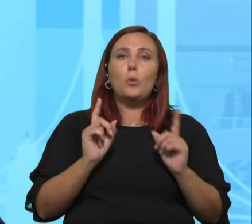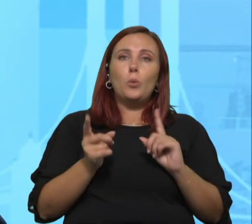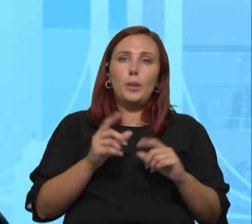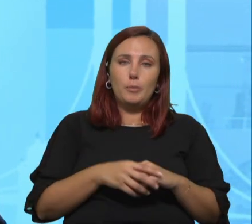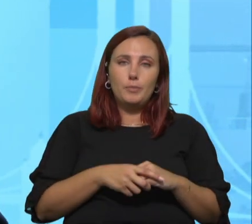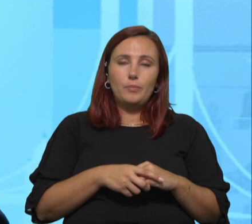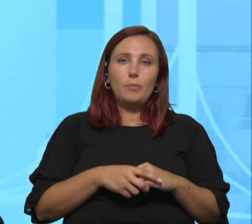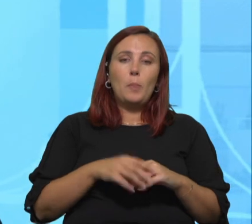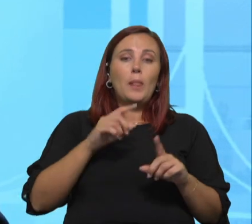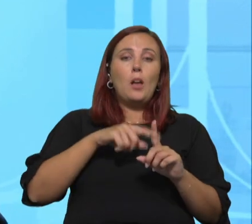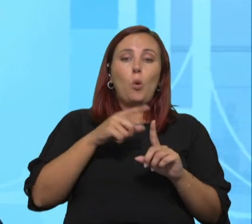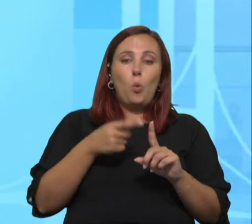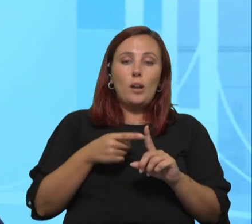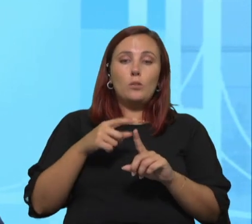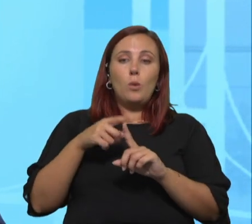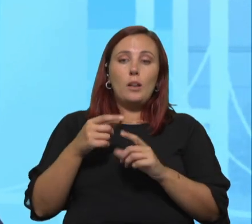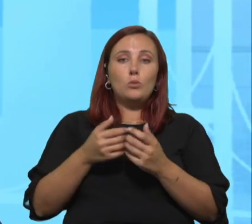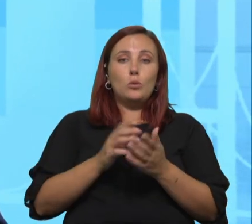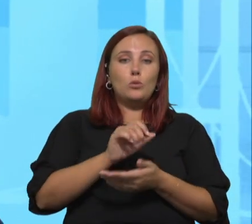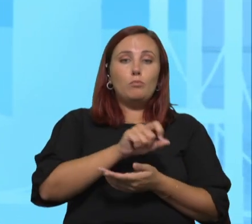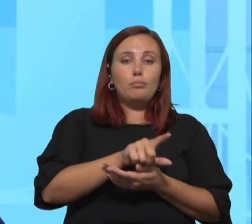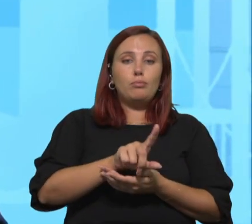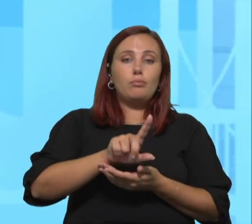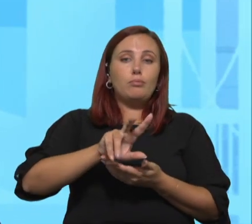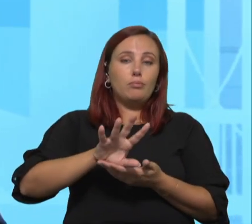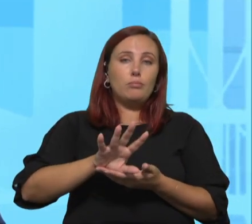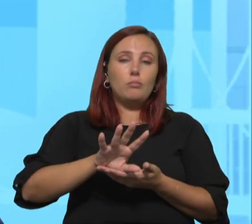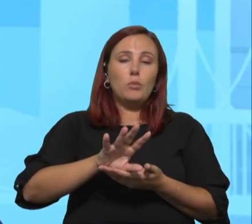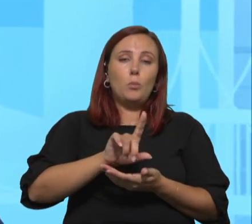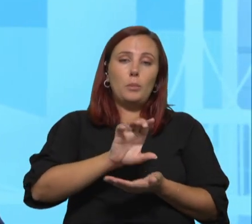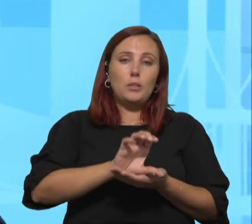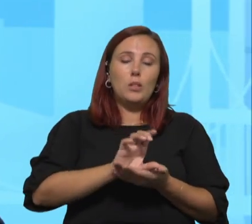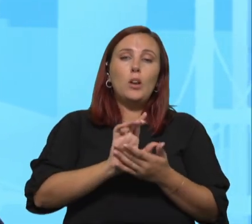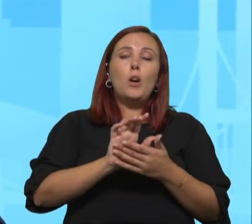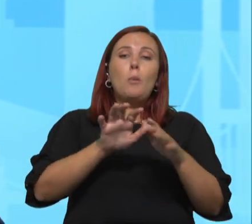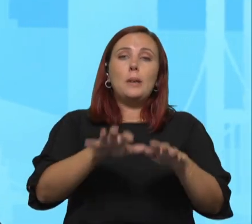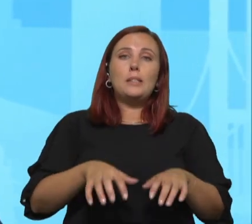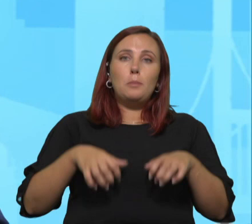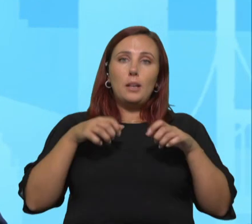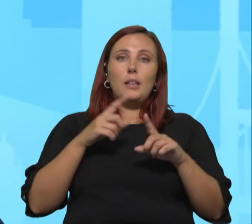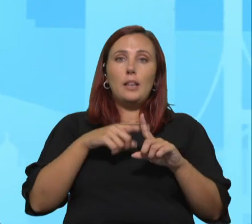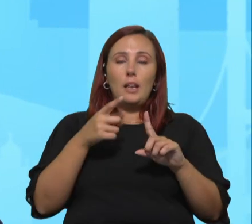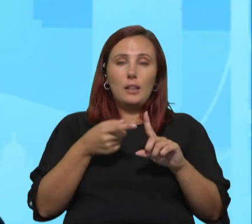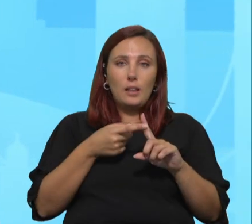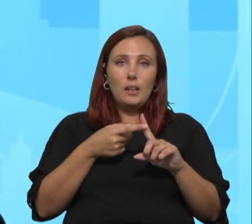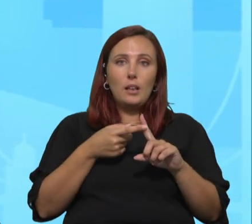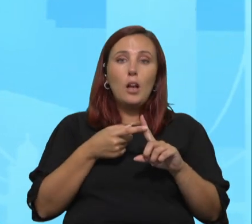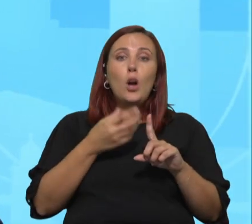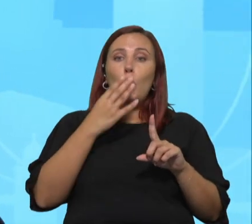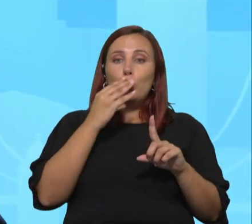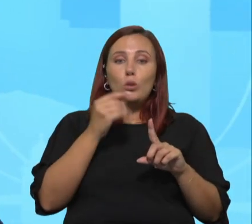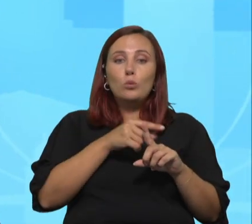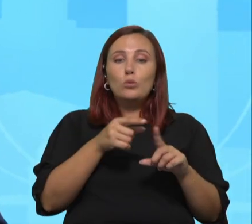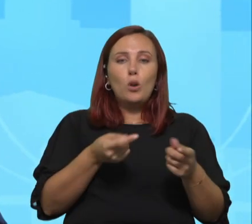todos os anos do primeiro ciclo vai haver uma assembleia de ano dinamizada pelos próprios alunos. Não